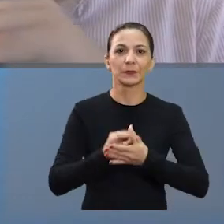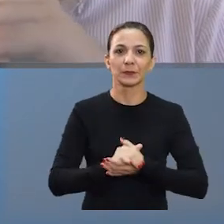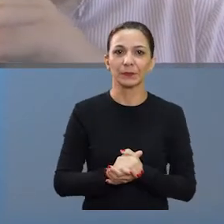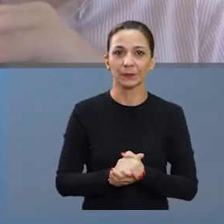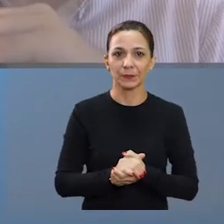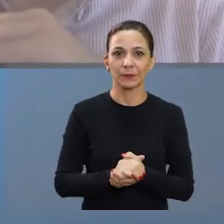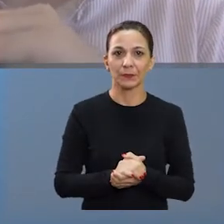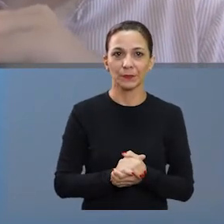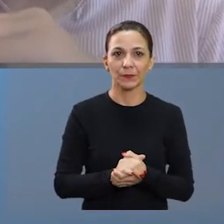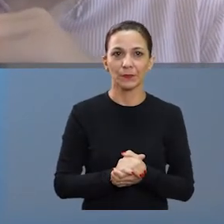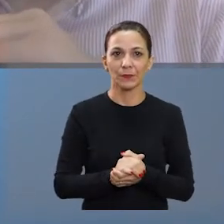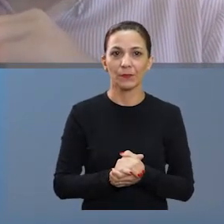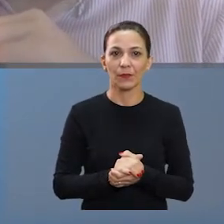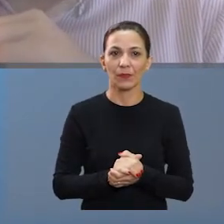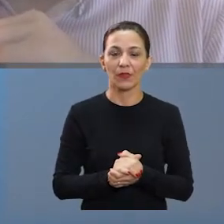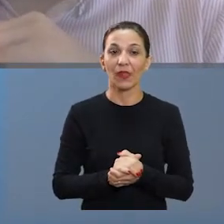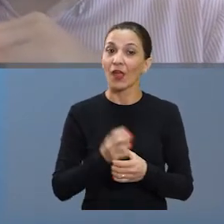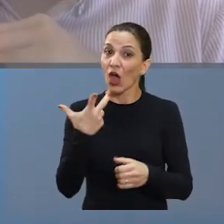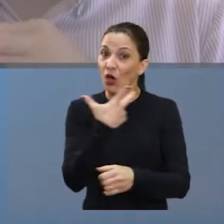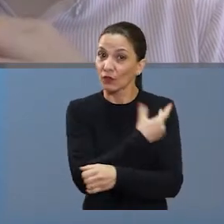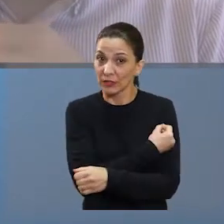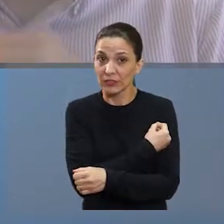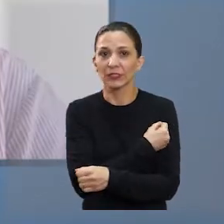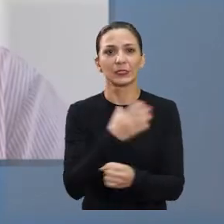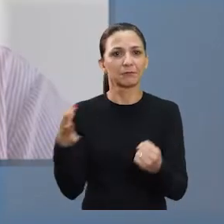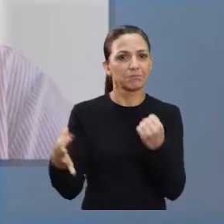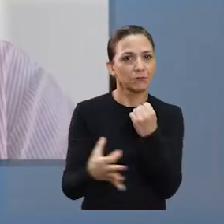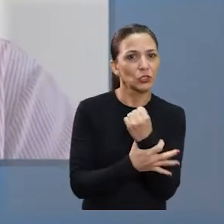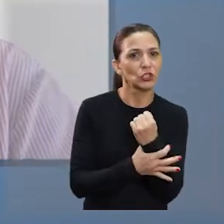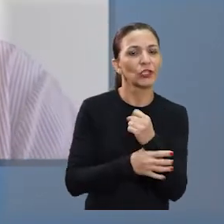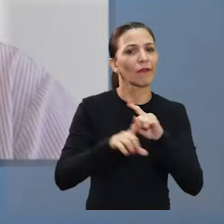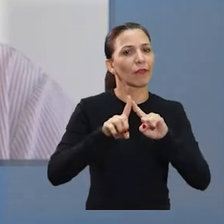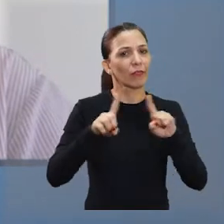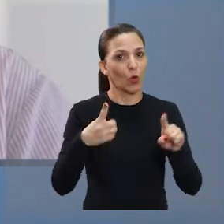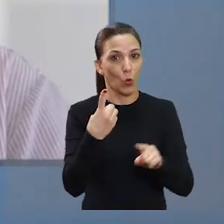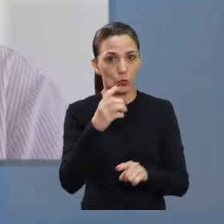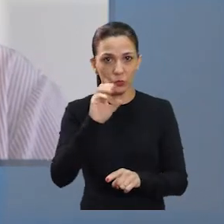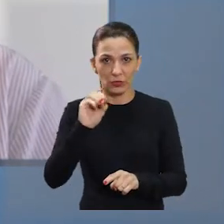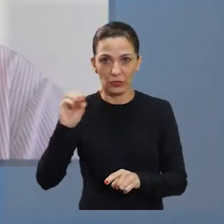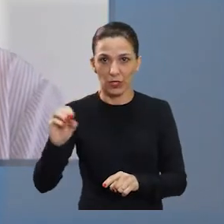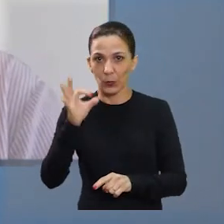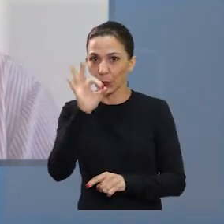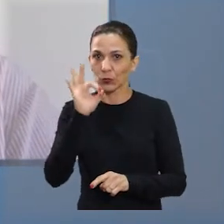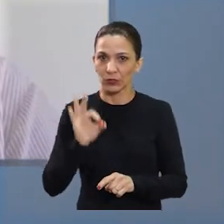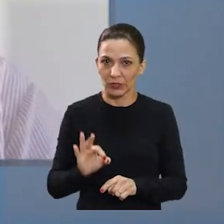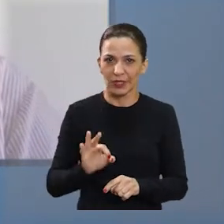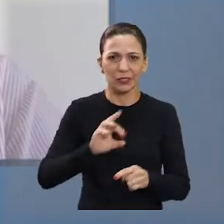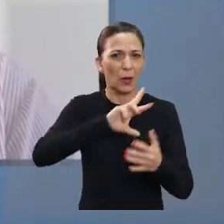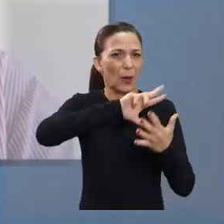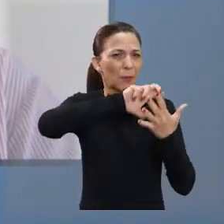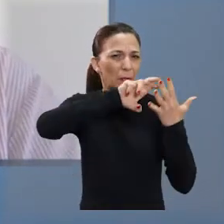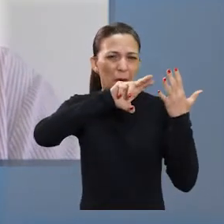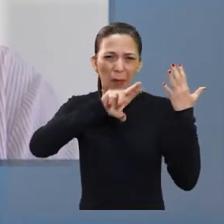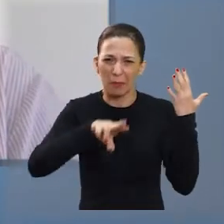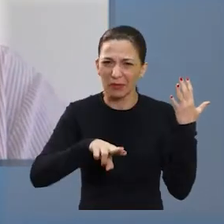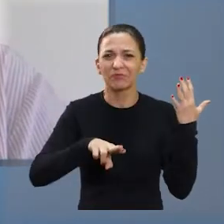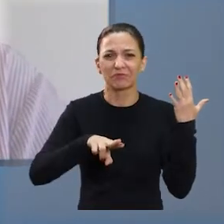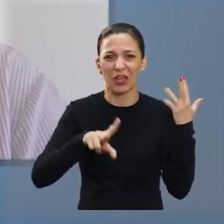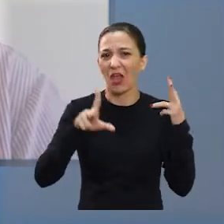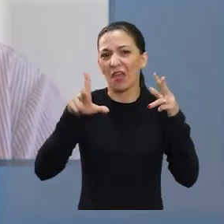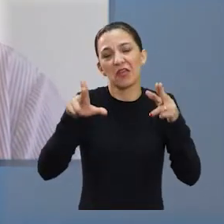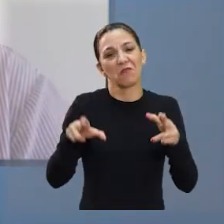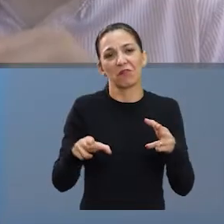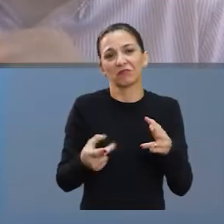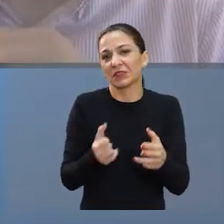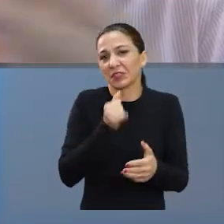perfeito. Novamente, acho que primeiro falar sobre as vacinas não serem 100% eficazes, isso vale para tudo